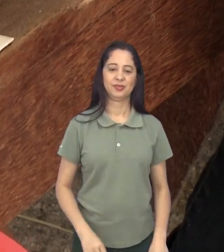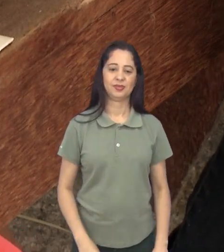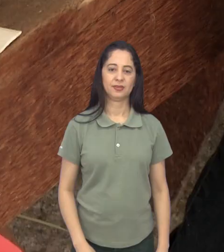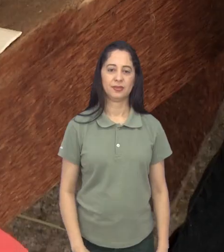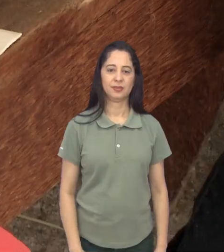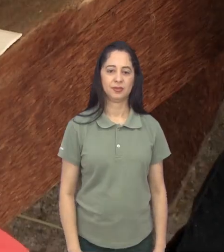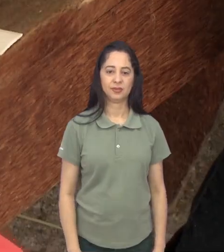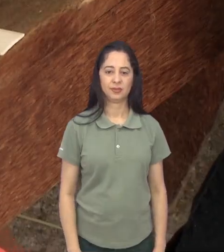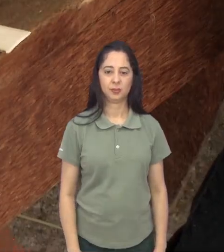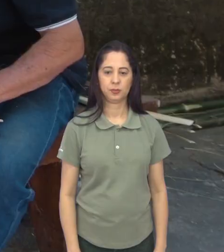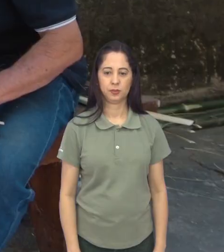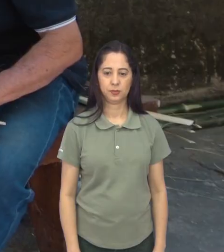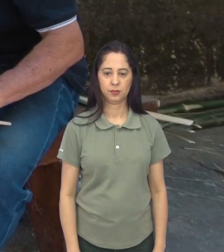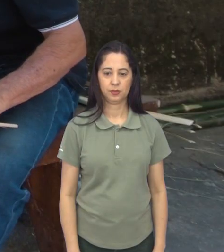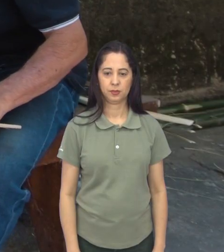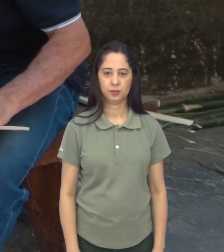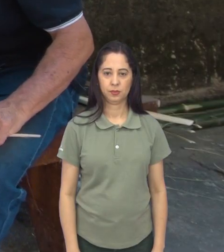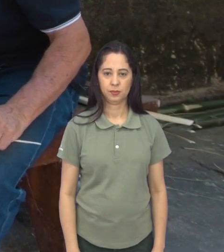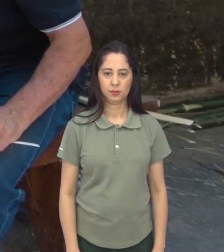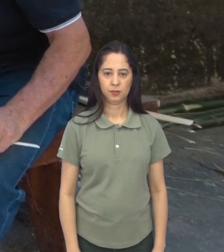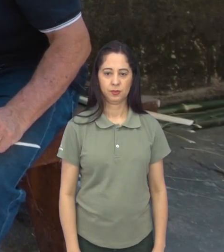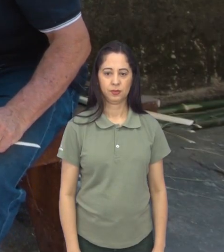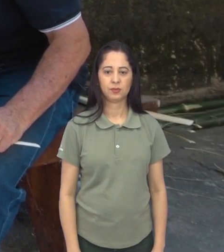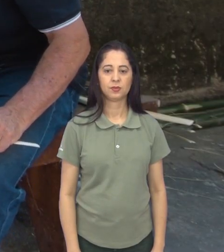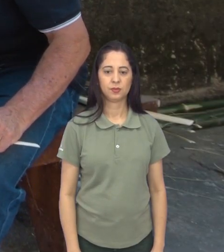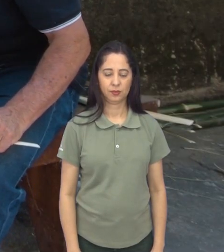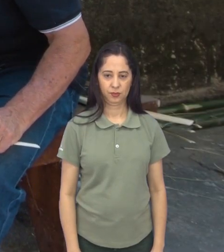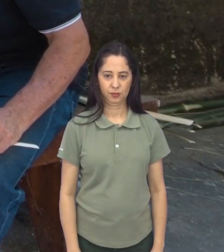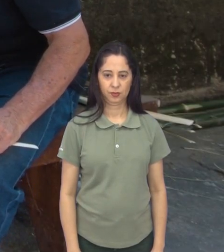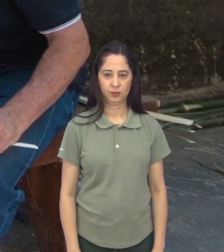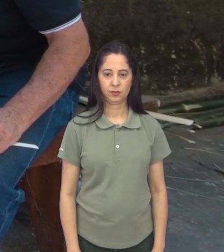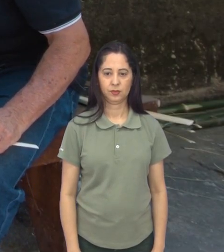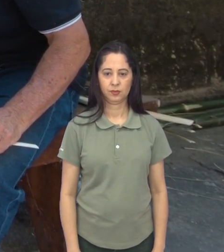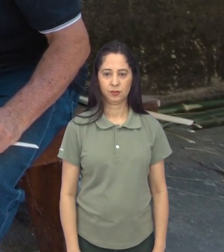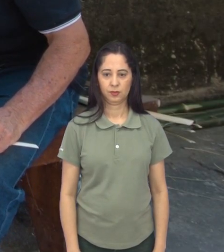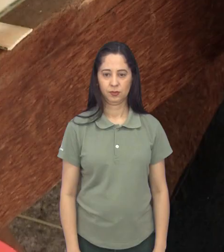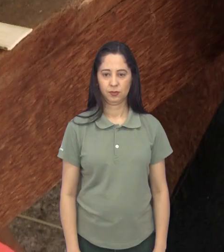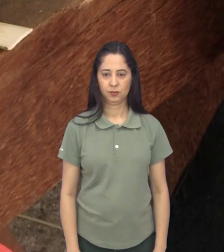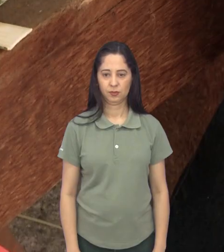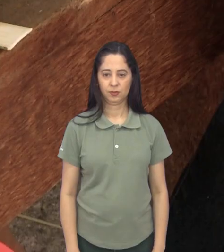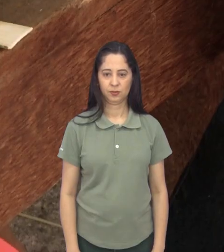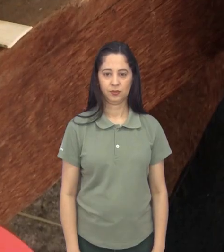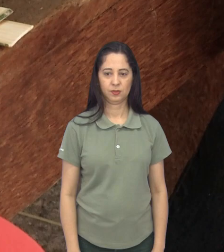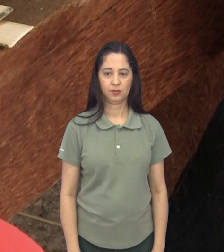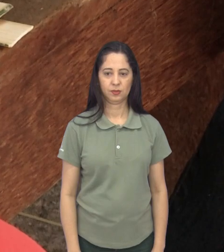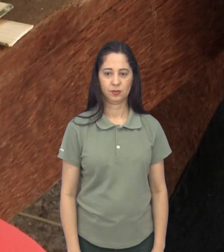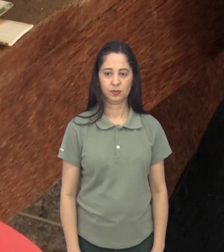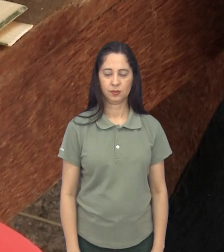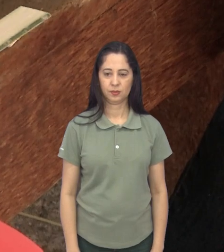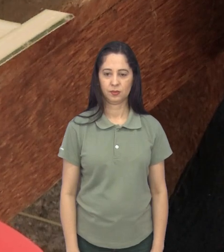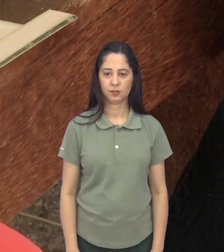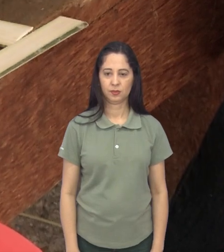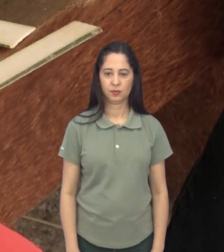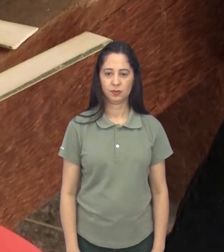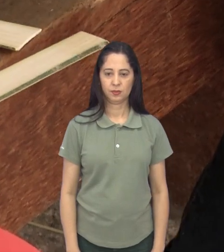assim. Isso. Aí, pertinho pra cima, é assim, aqui, aqui,